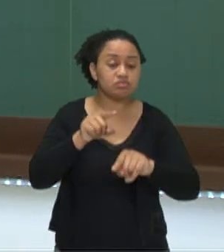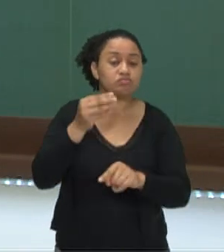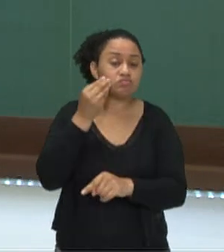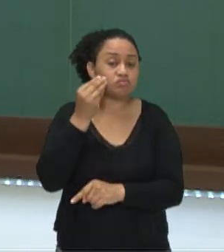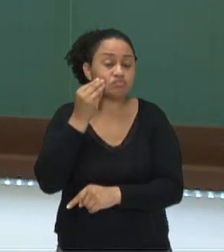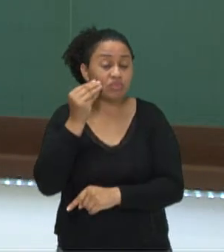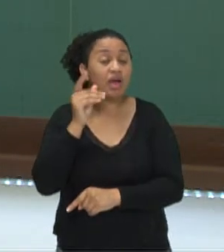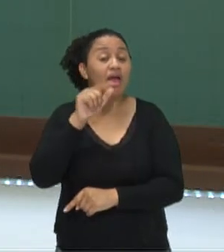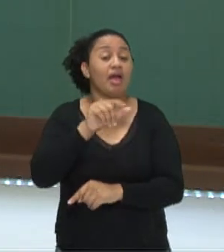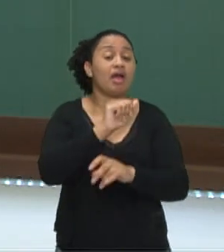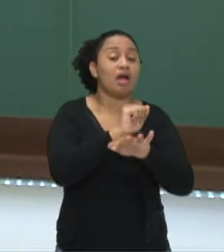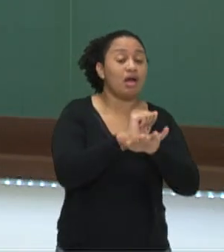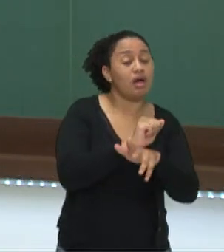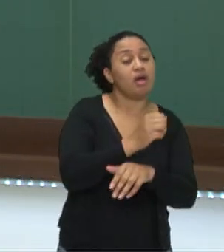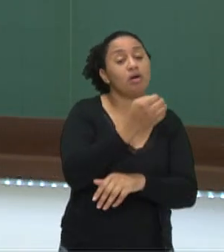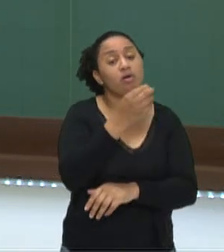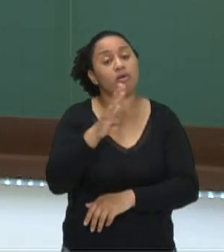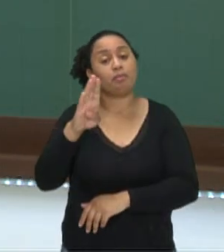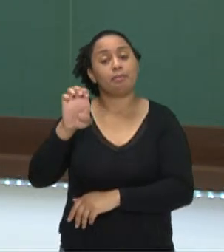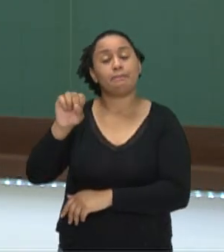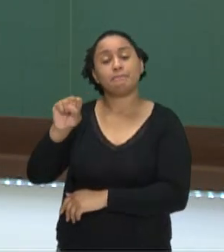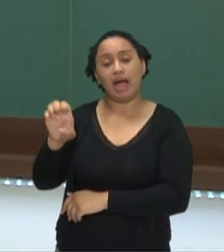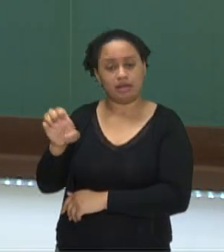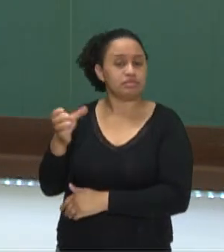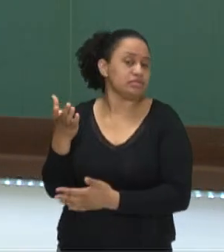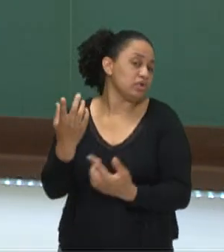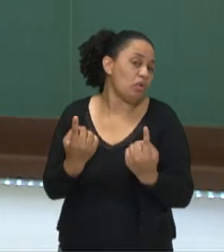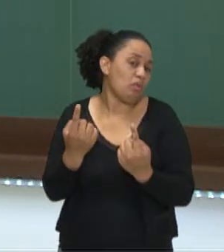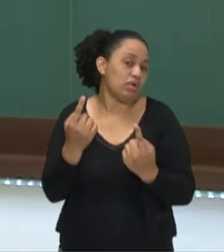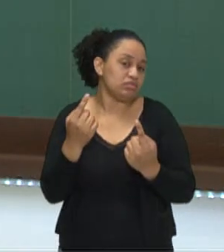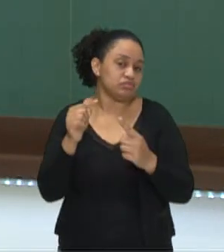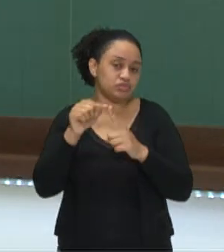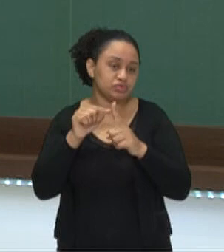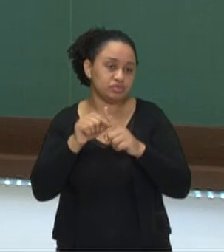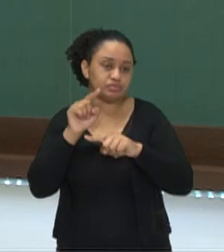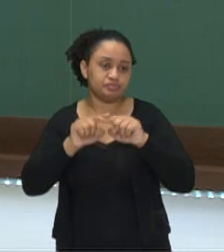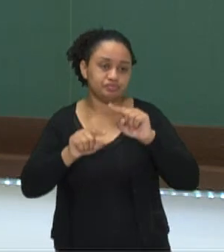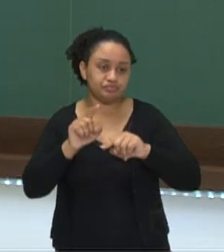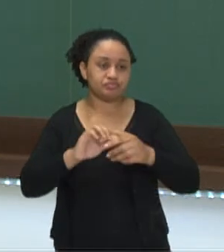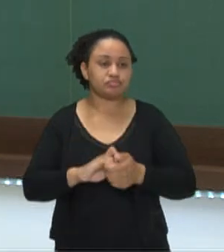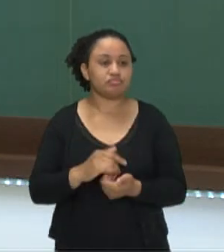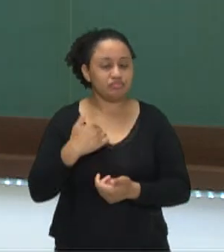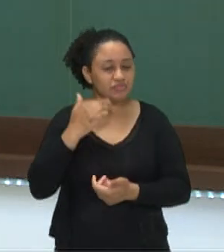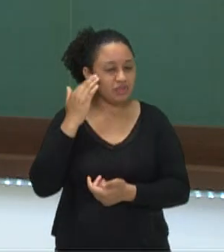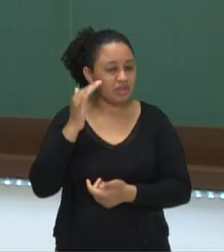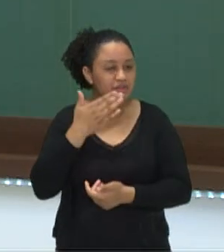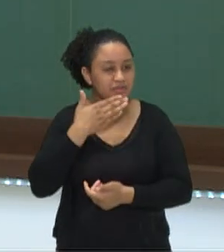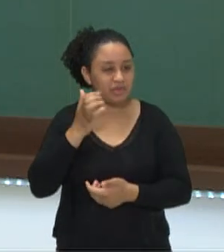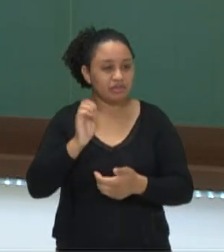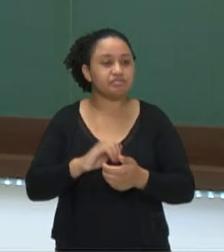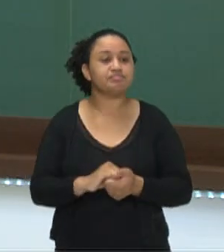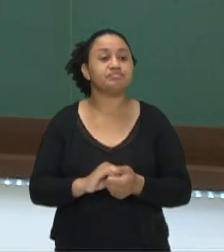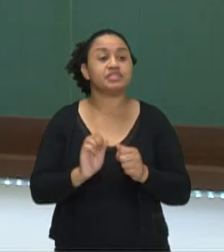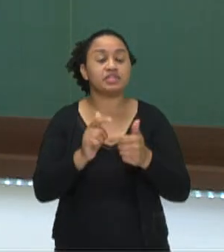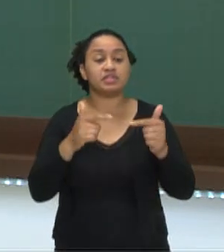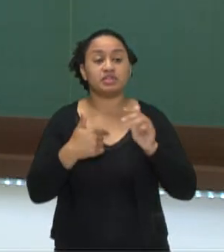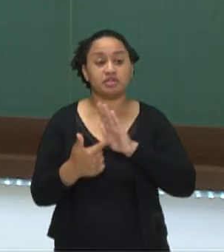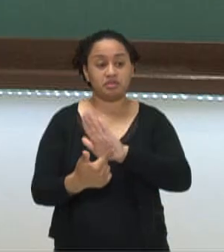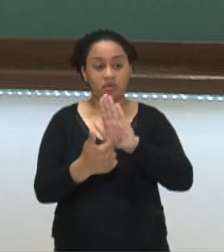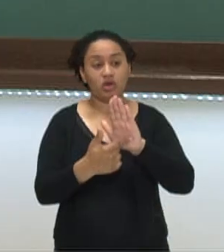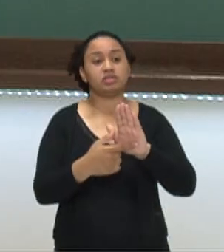testou, ele é ácido ou ele é básico, tá? Vamos entender melhor isso? Esses indicadores